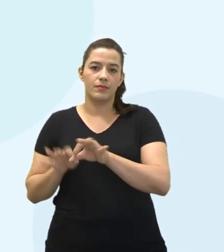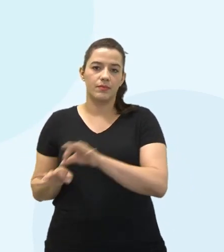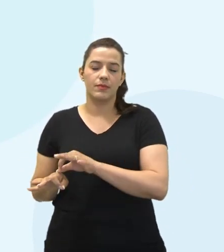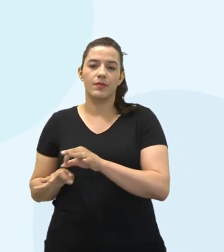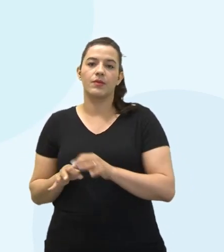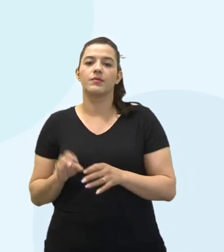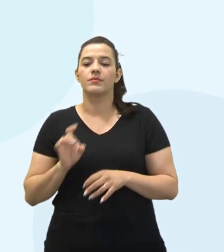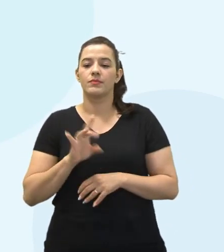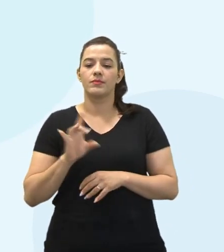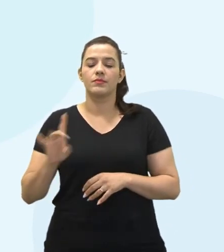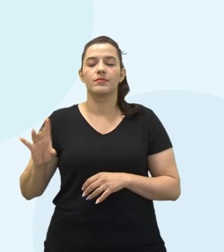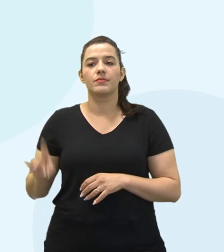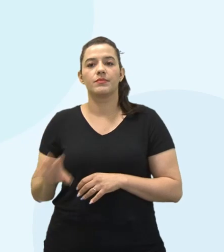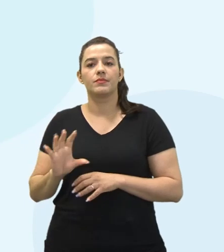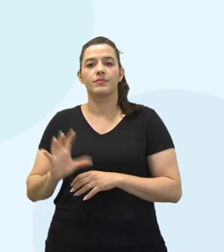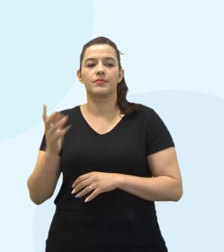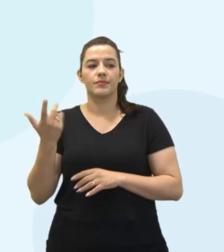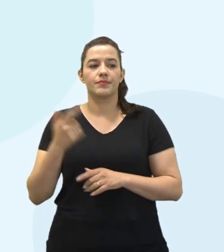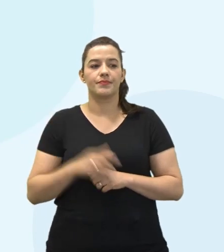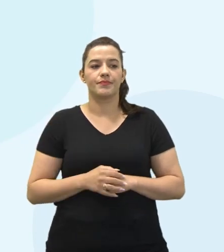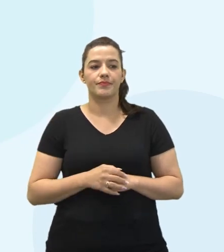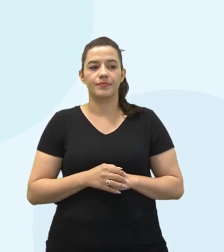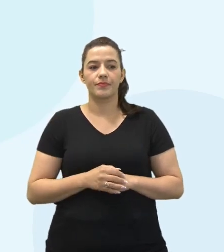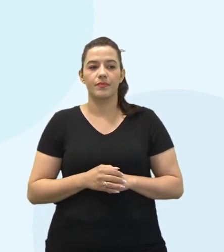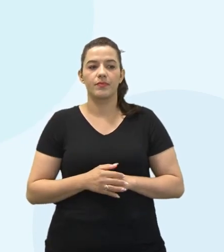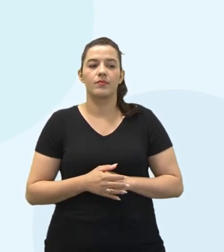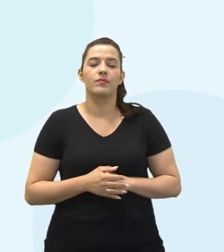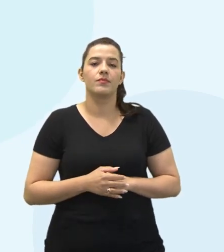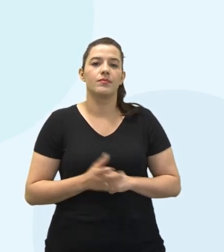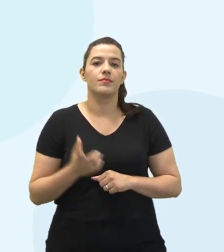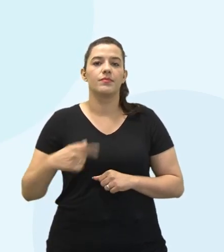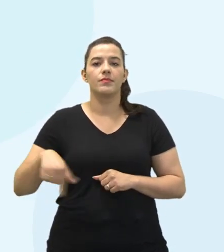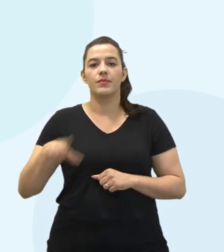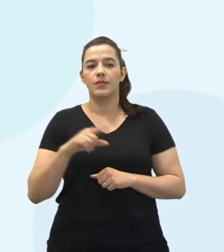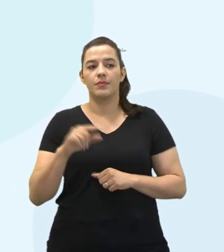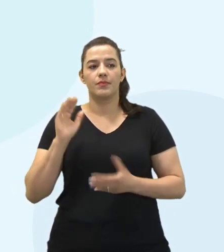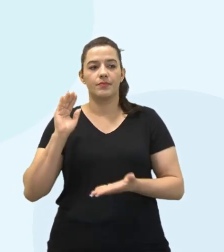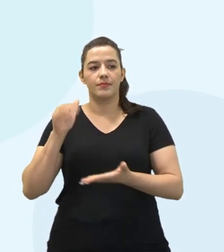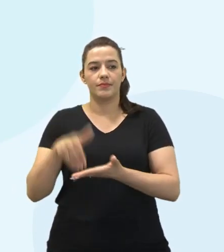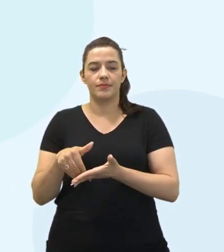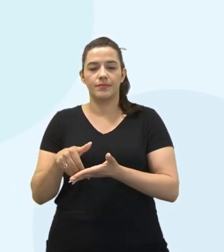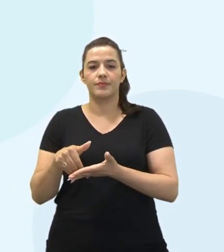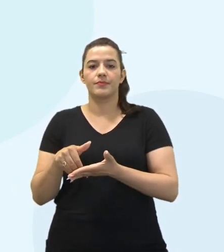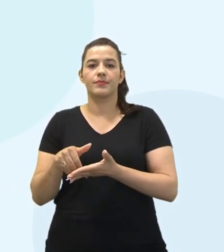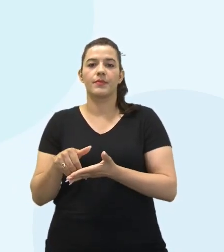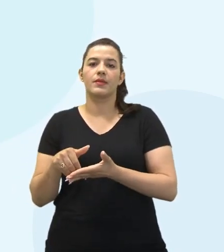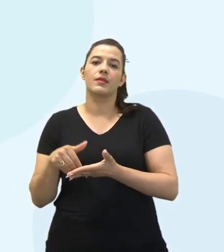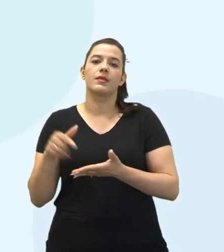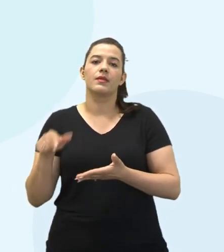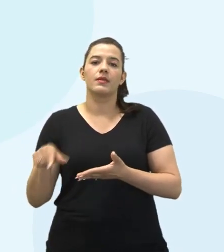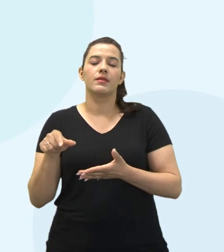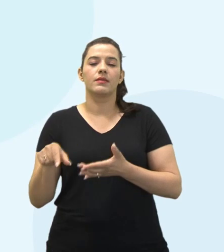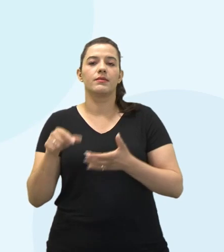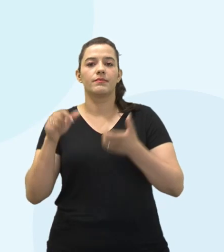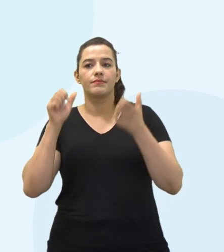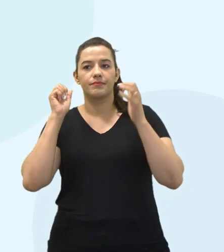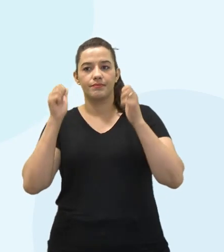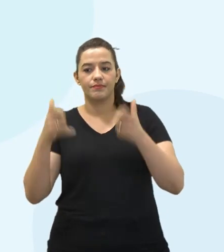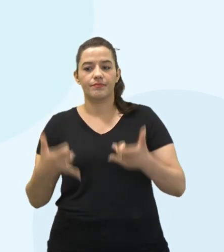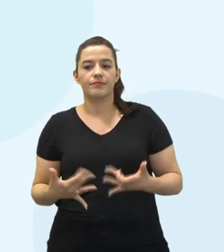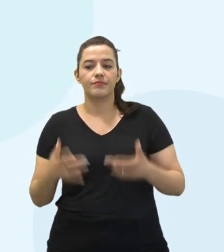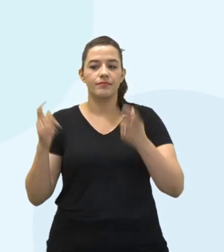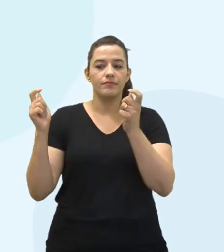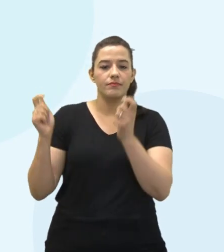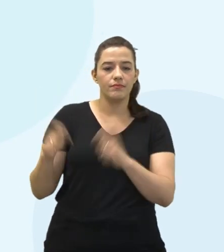resolução desse problema e depois o para finalizar o retrospecto né ele vai ter